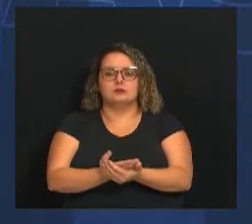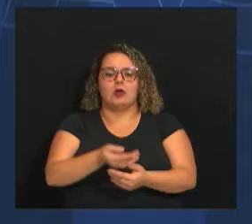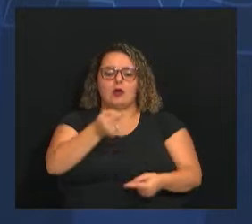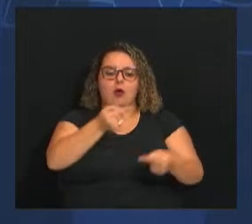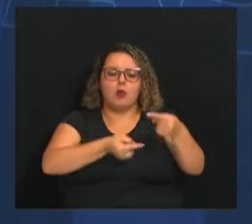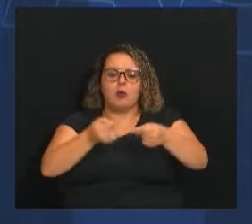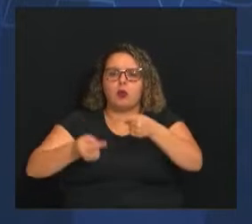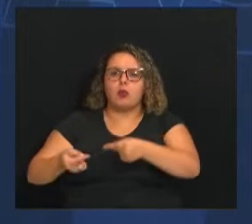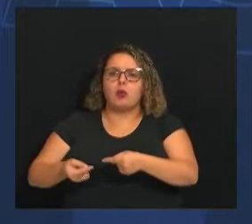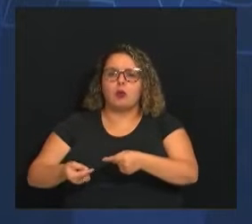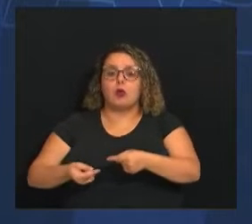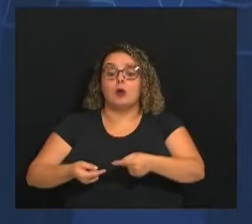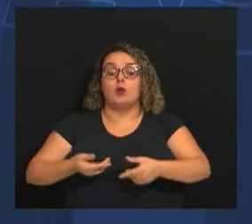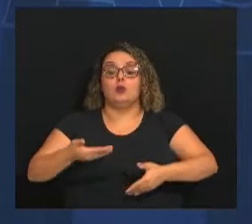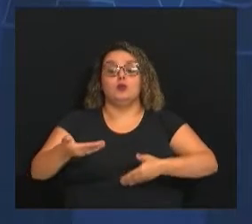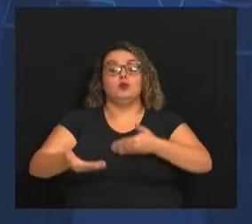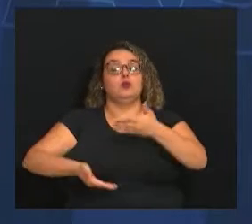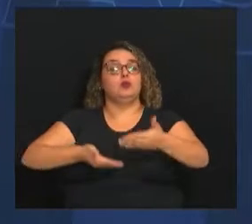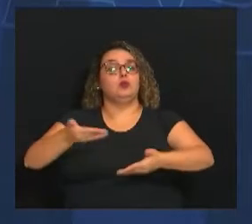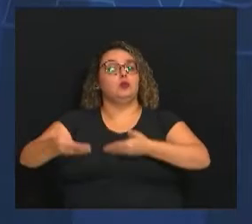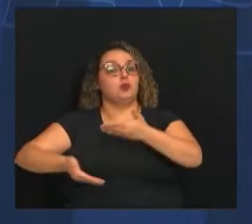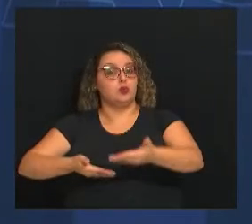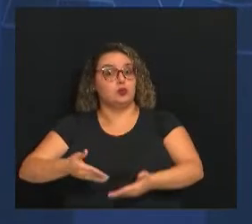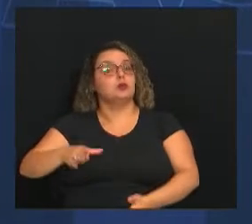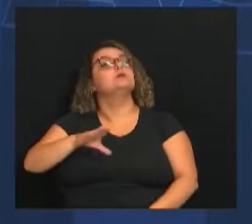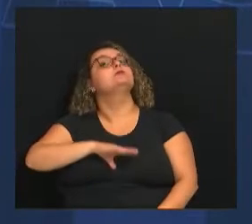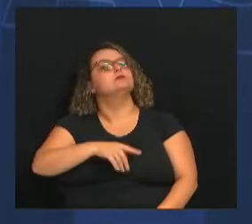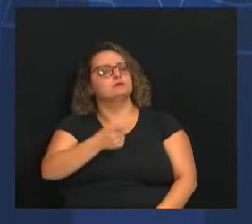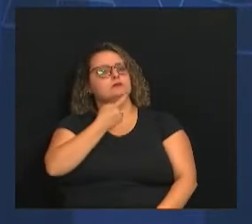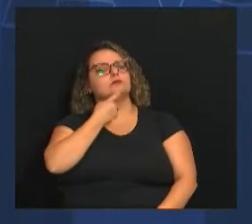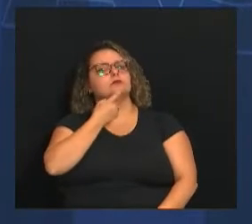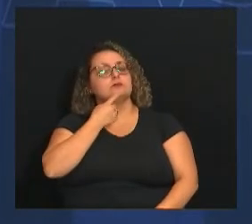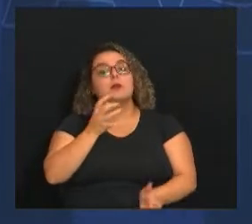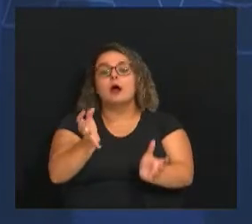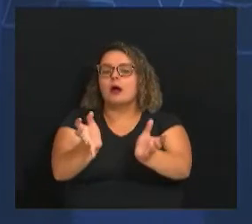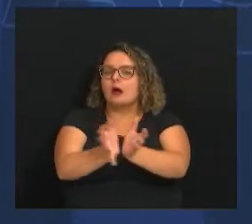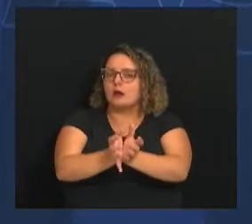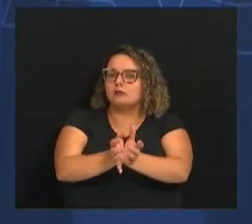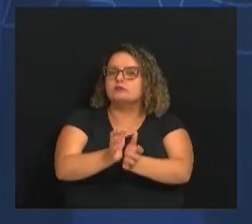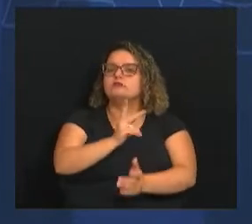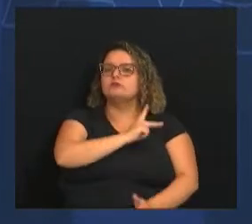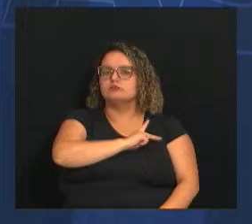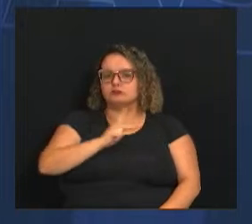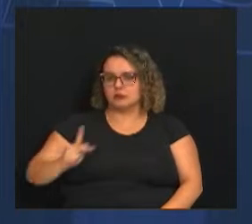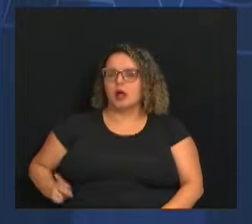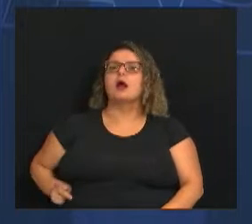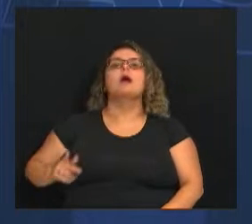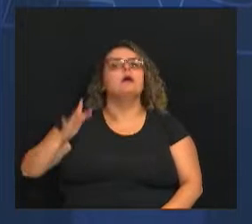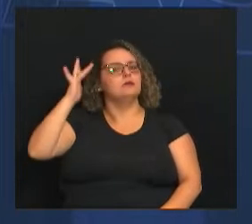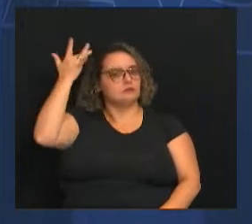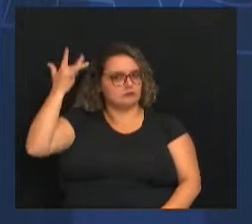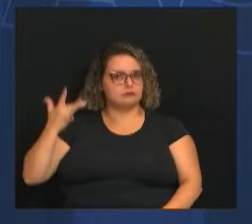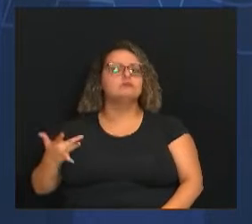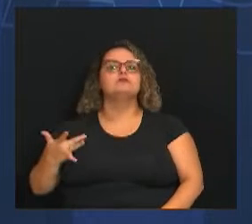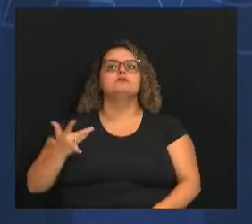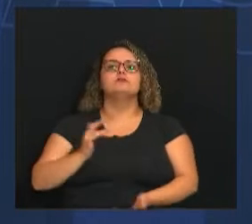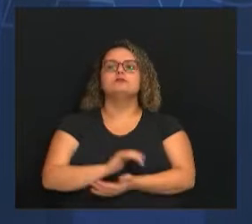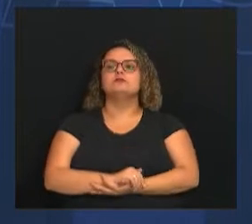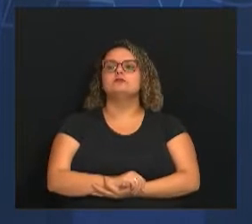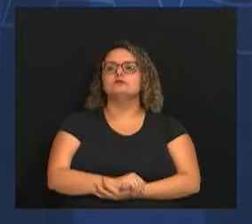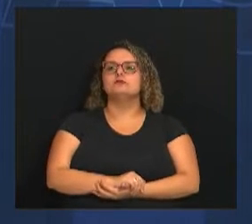o funcionalismo público do município. Essa comissão é comandada pela vereadora Guida Calisto.